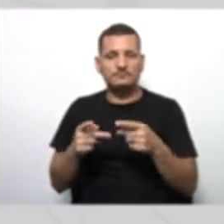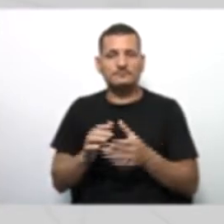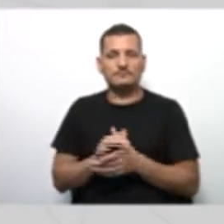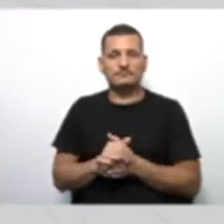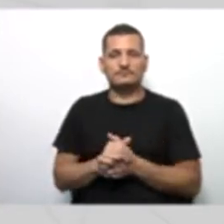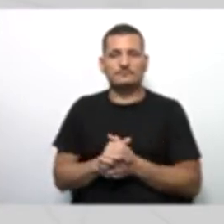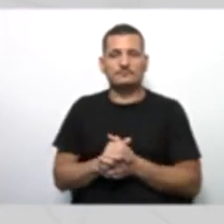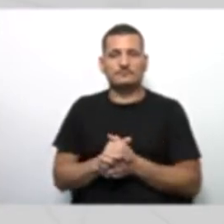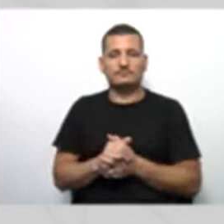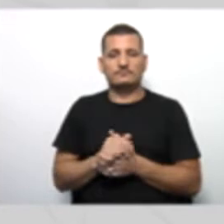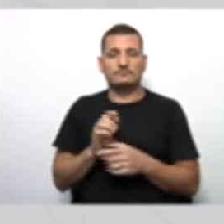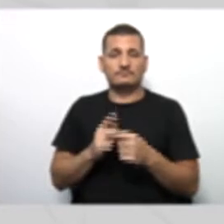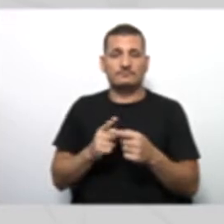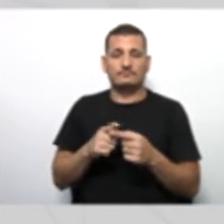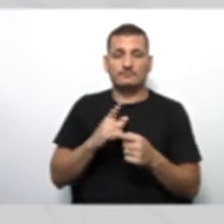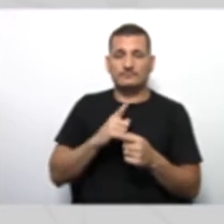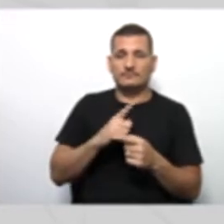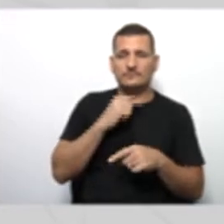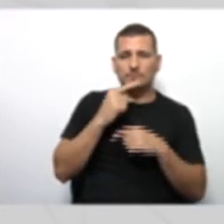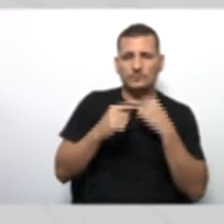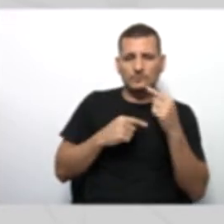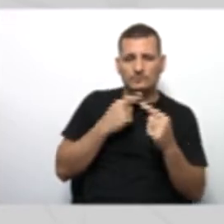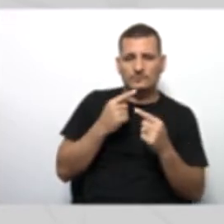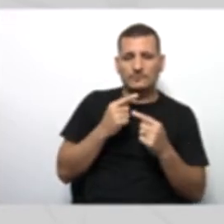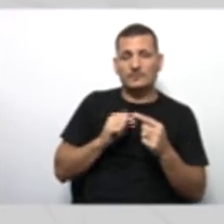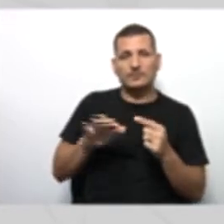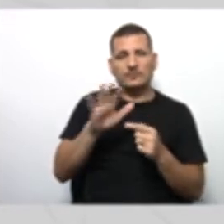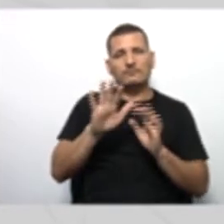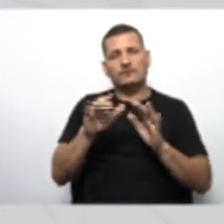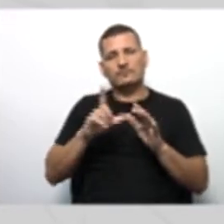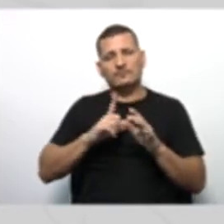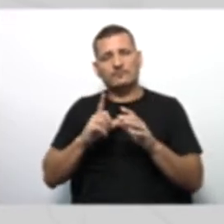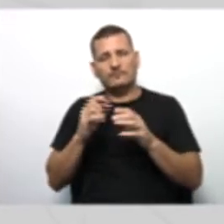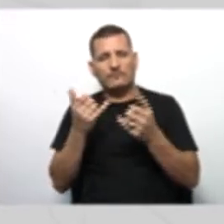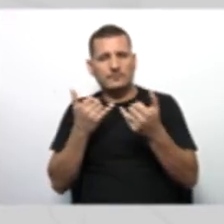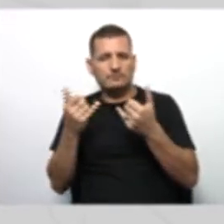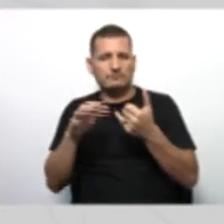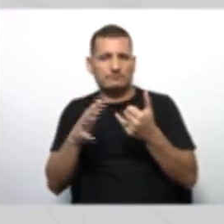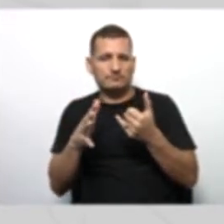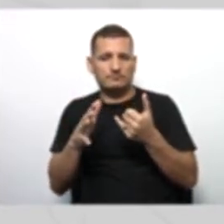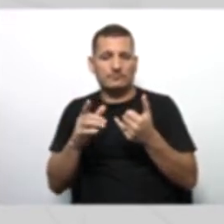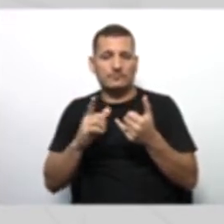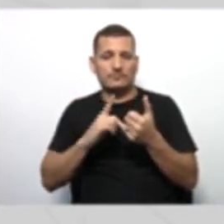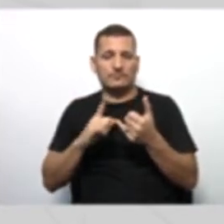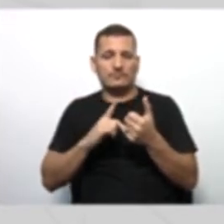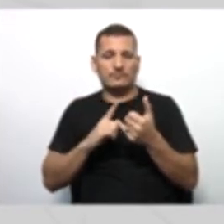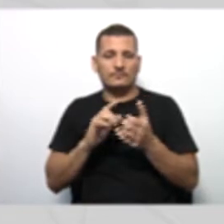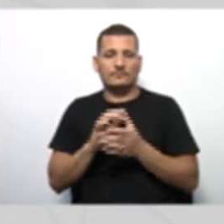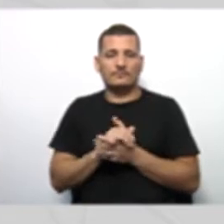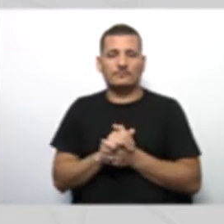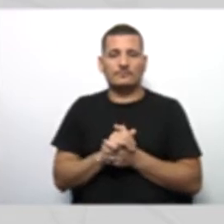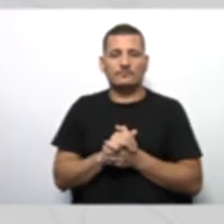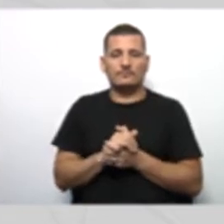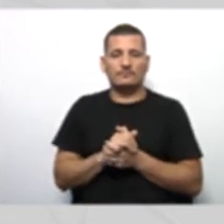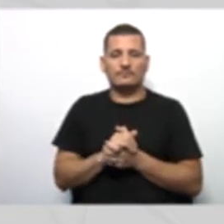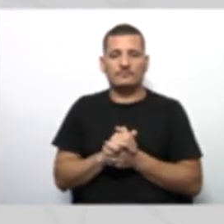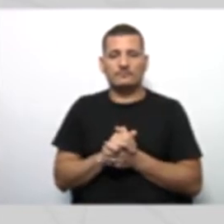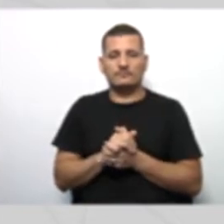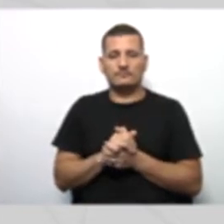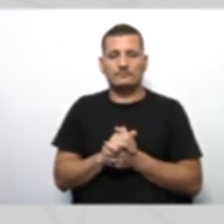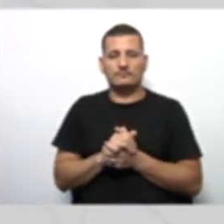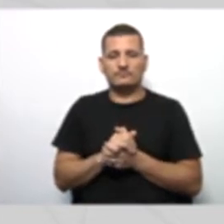uma incerteza geral, mas eu tenho uma informação parcial, e eu tenho uma incerteza específica, algo pontual.